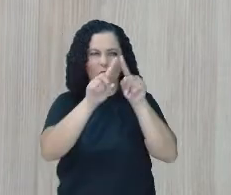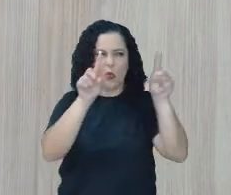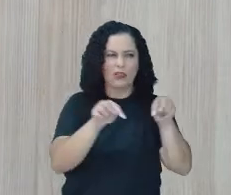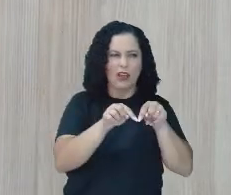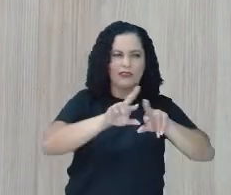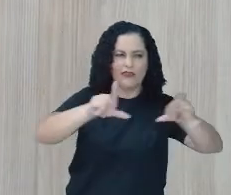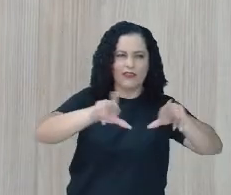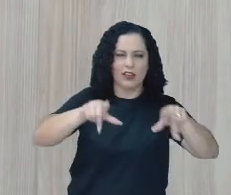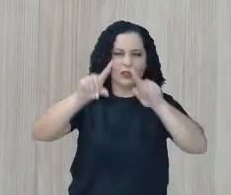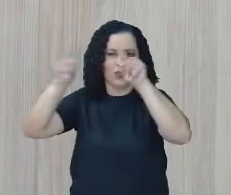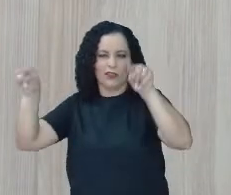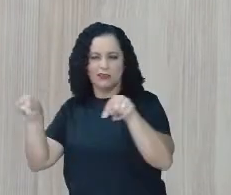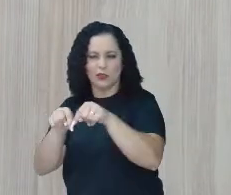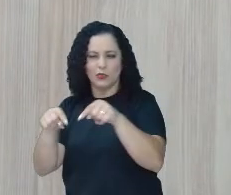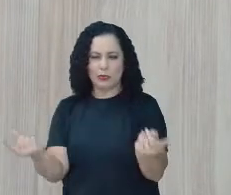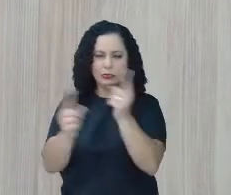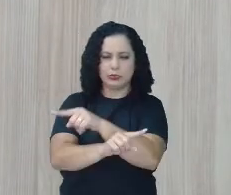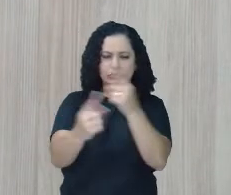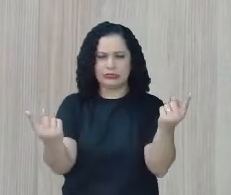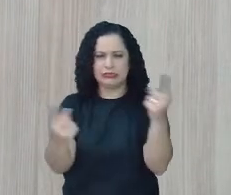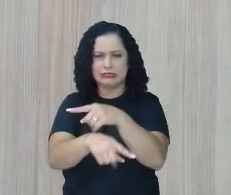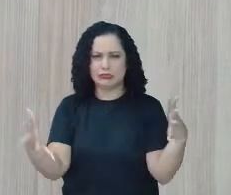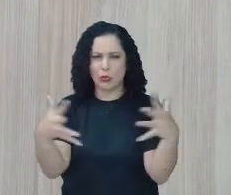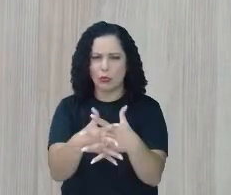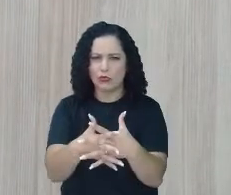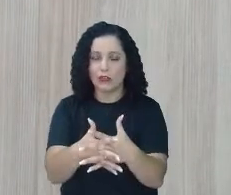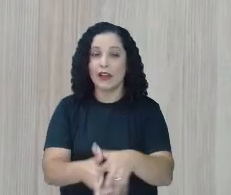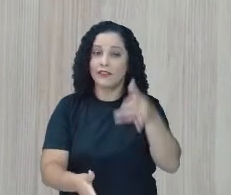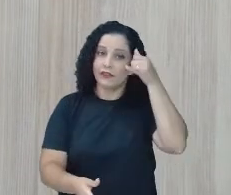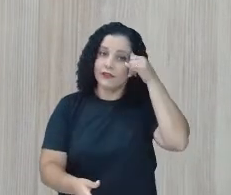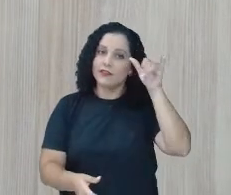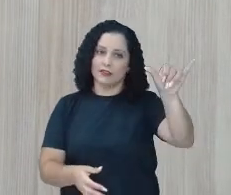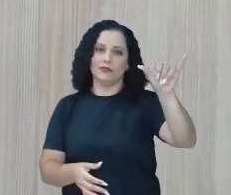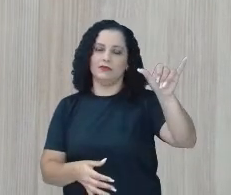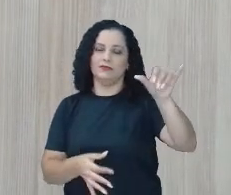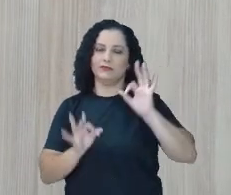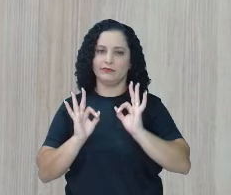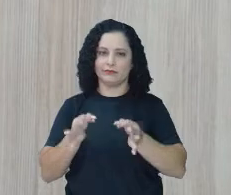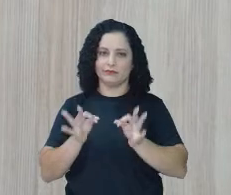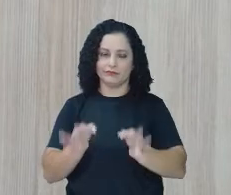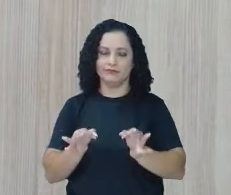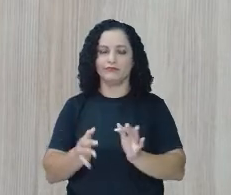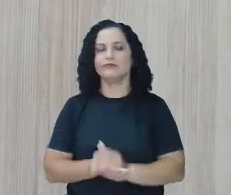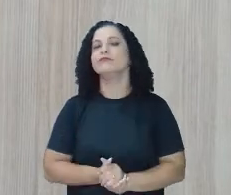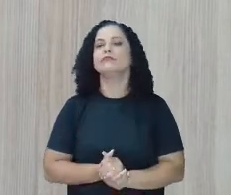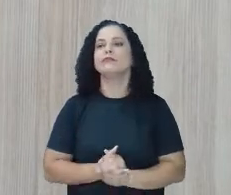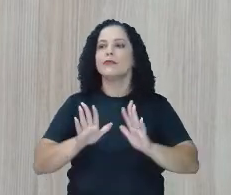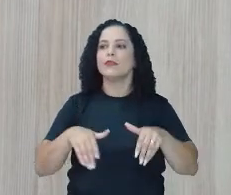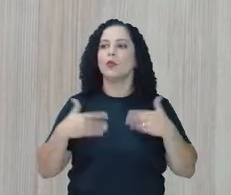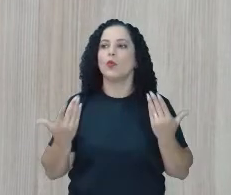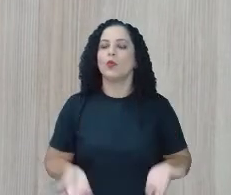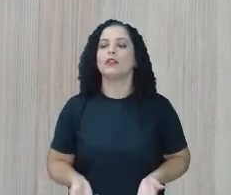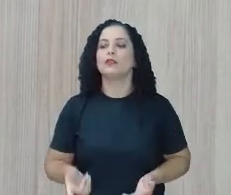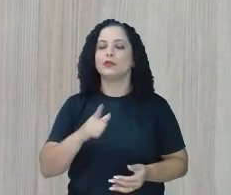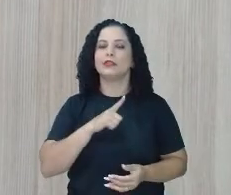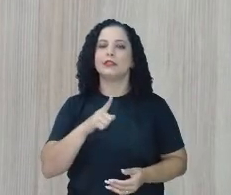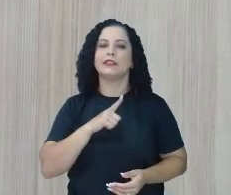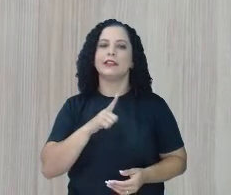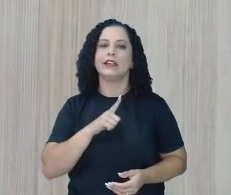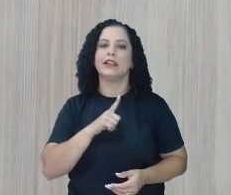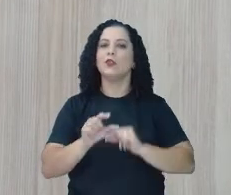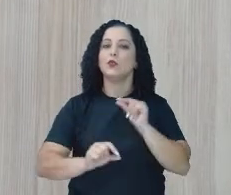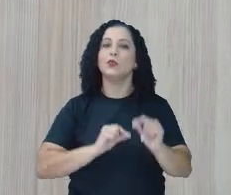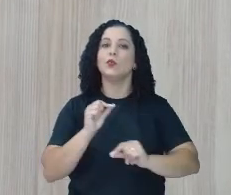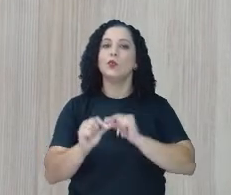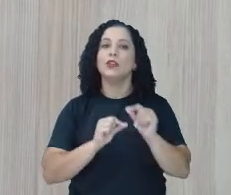das propriedades, você nunca mais vai cometer esse tipo de erro, certo? Quando a gente passa para a questão aí dos